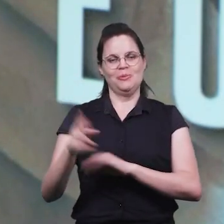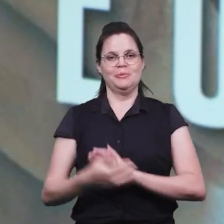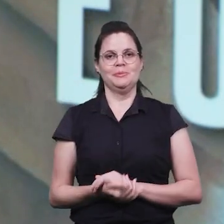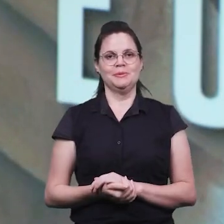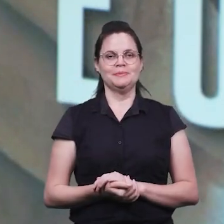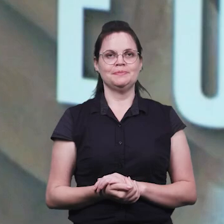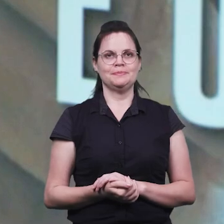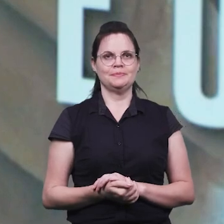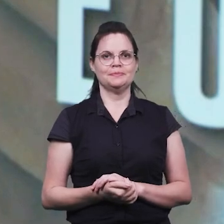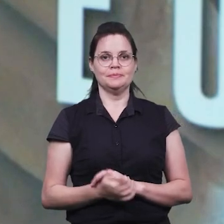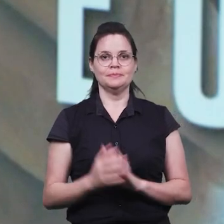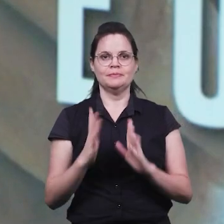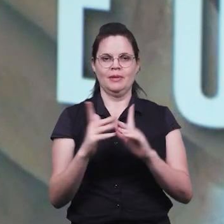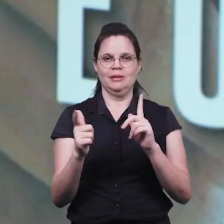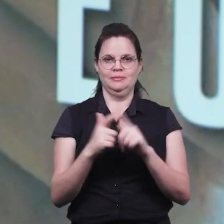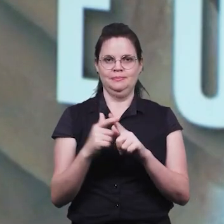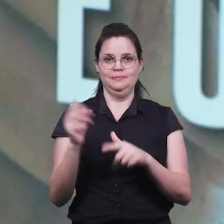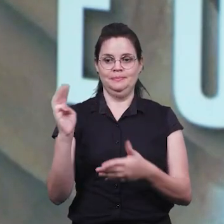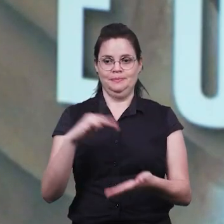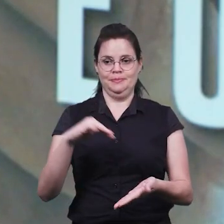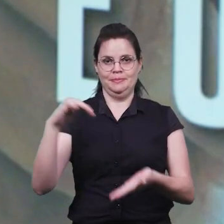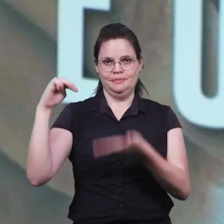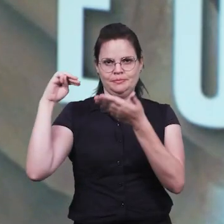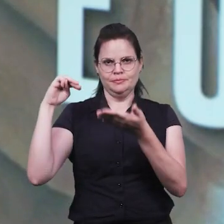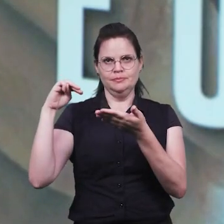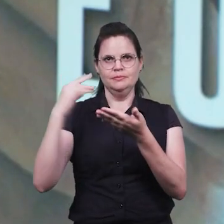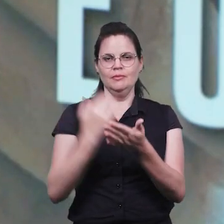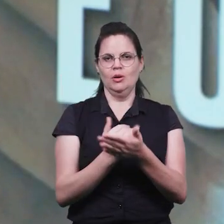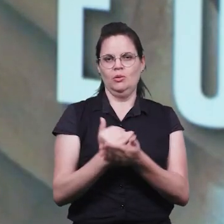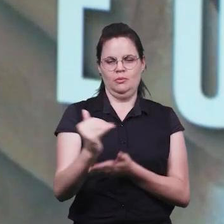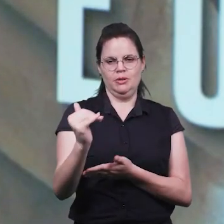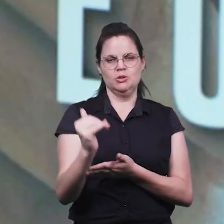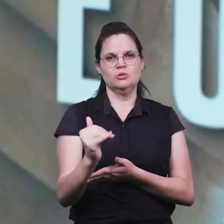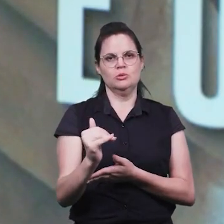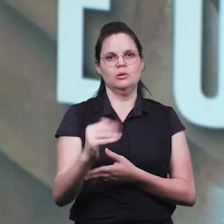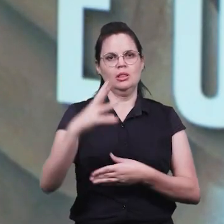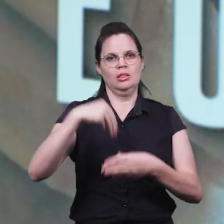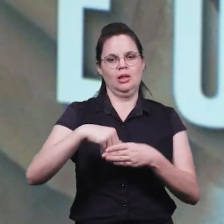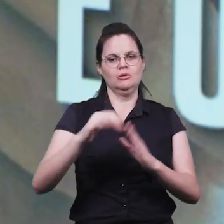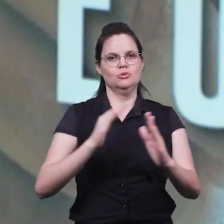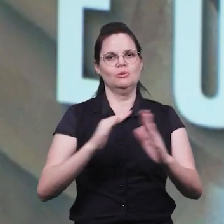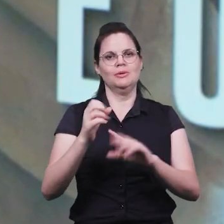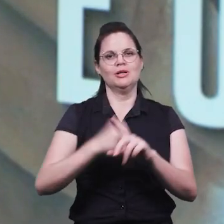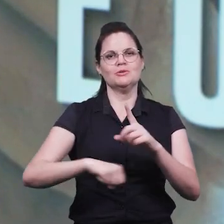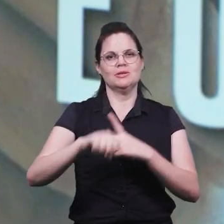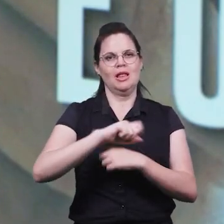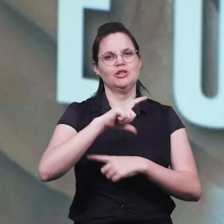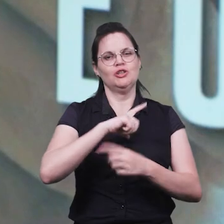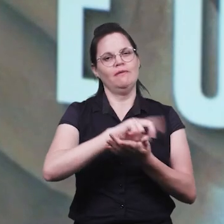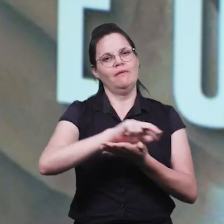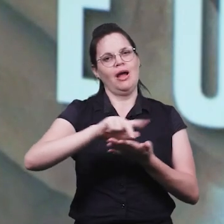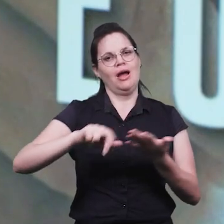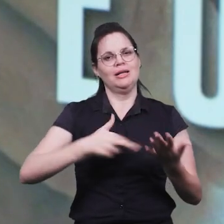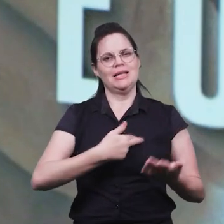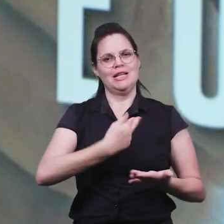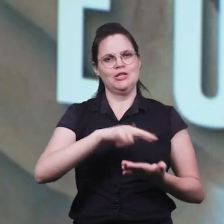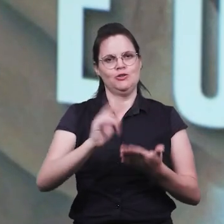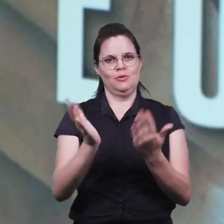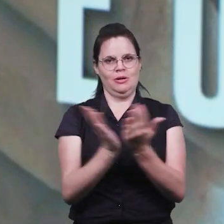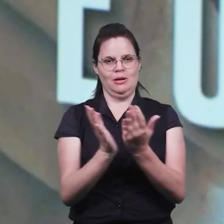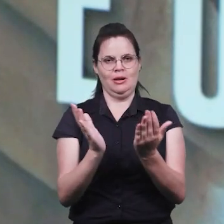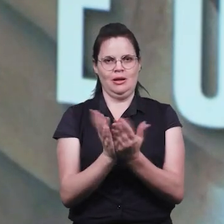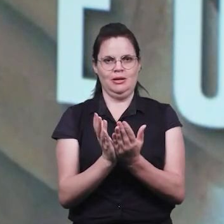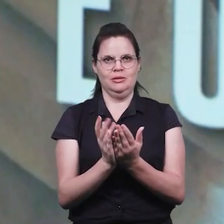Esta igreja Maranata nasceu no meio evangélico como opção para